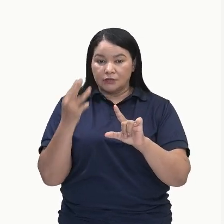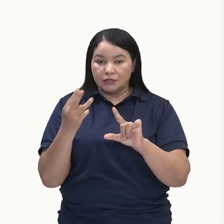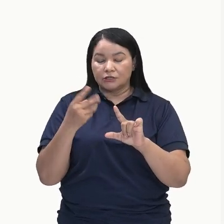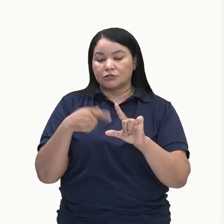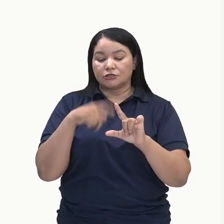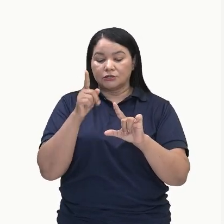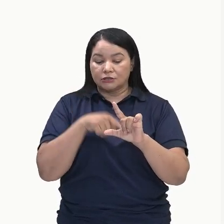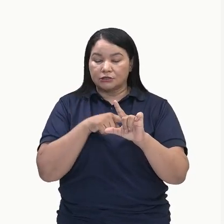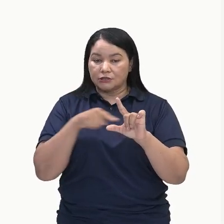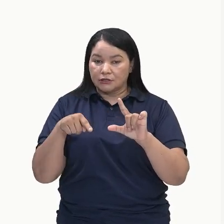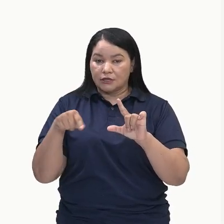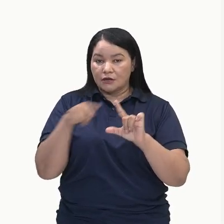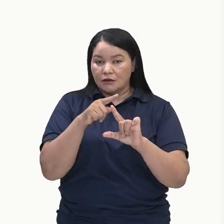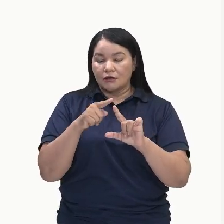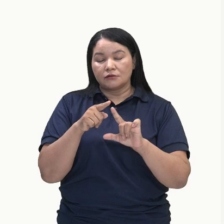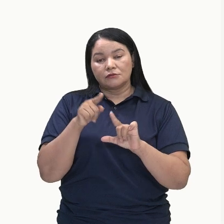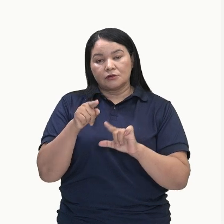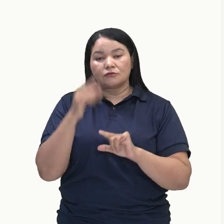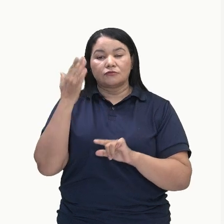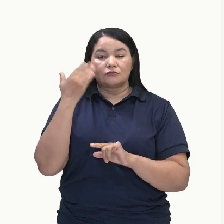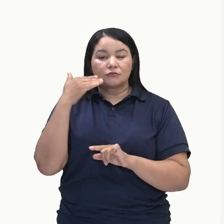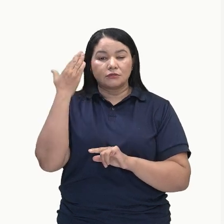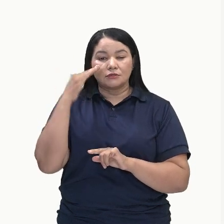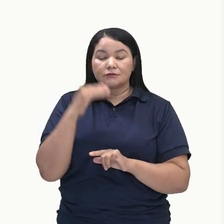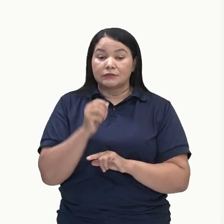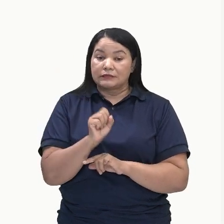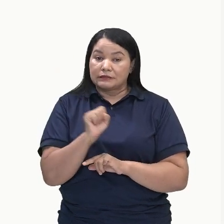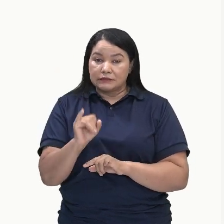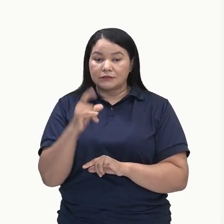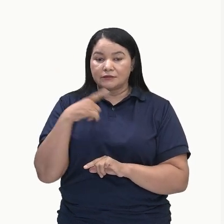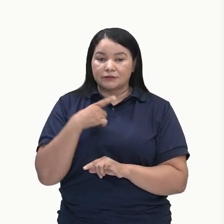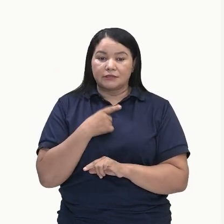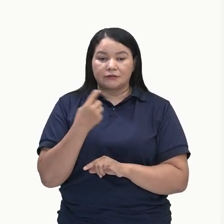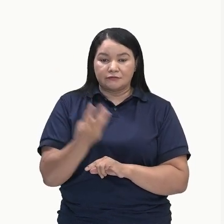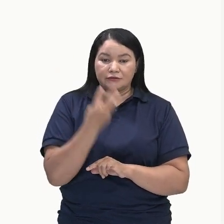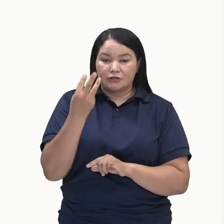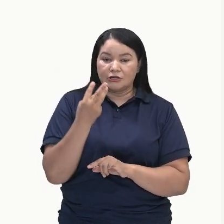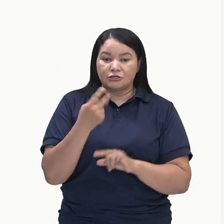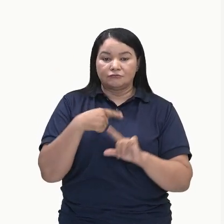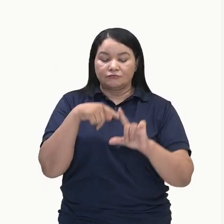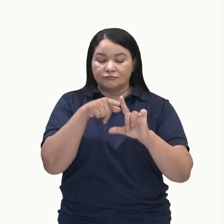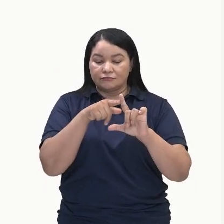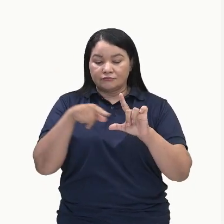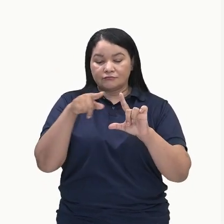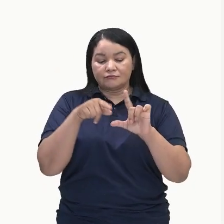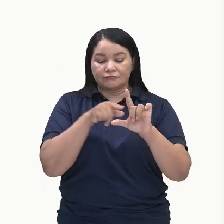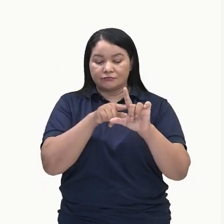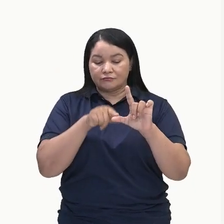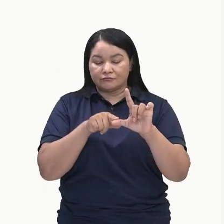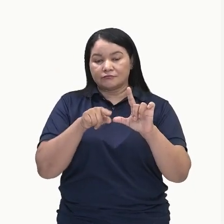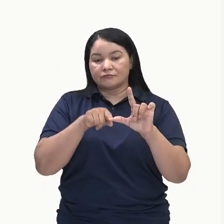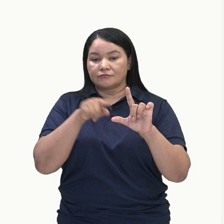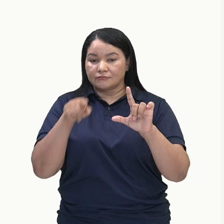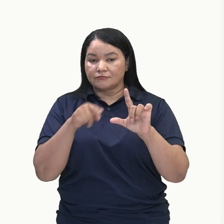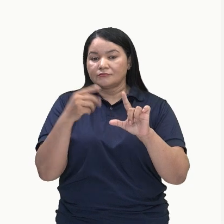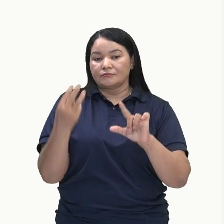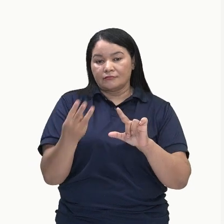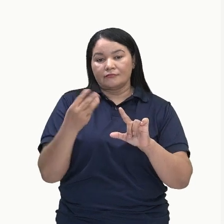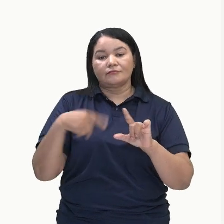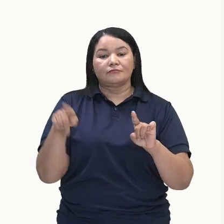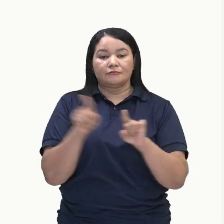e automaticamente, se tem 3 lados, terá 3 ângulos e daqui deriva o